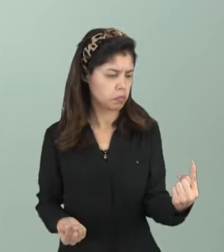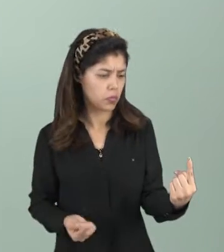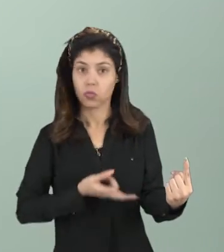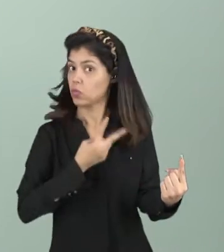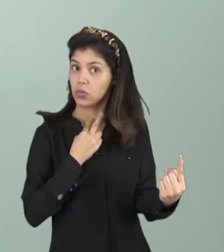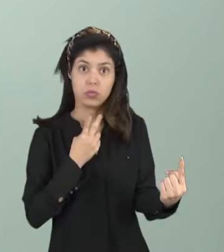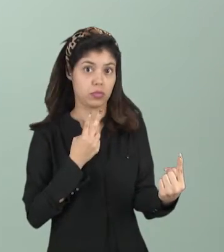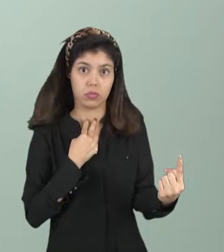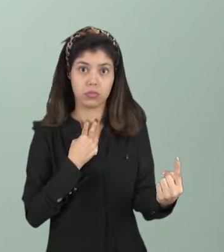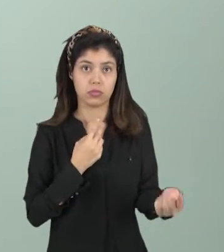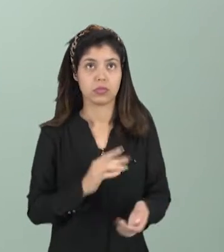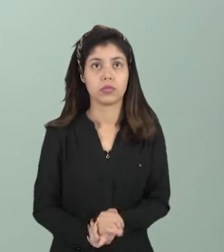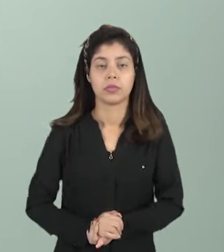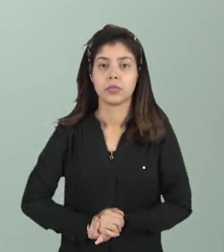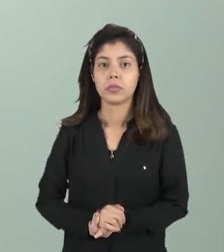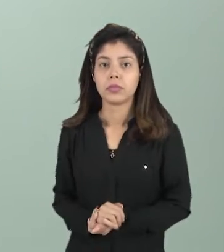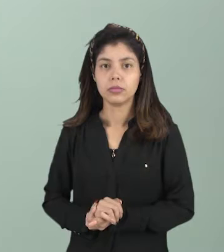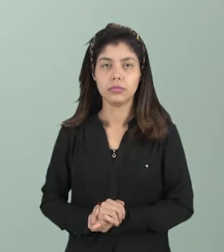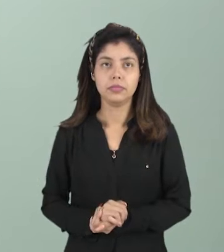comer.